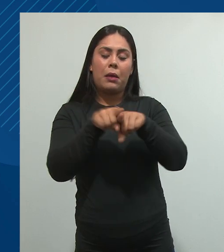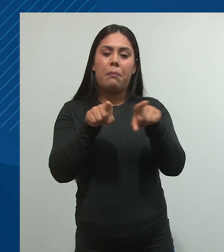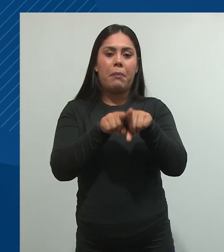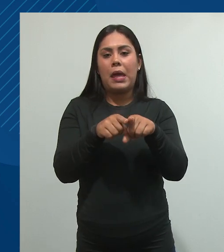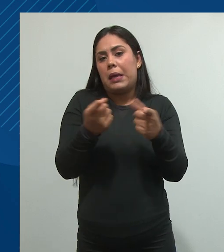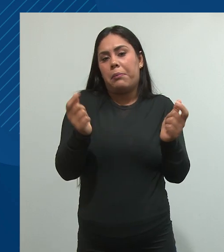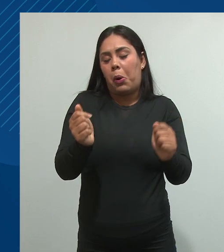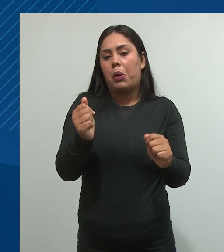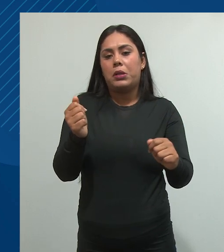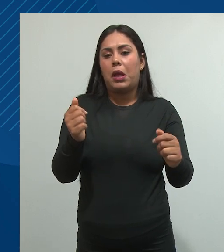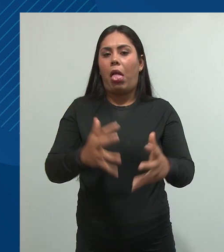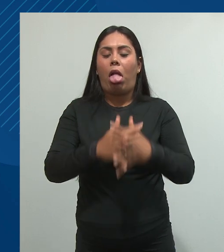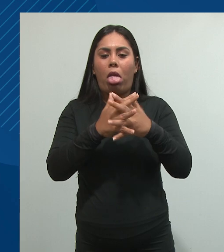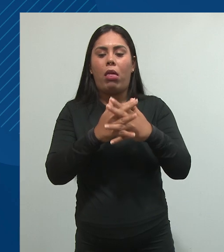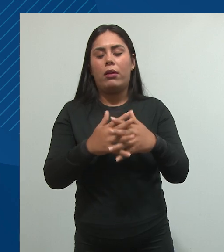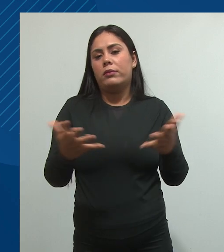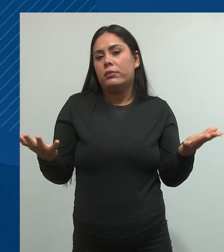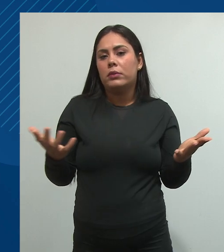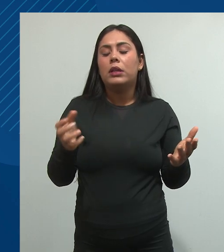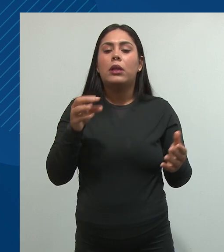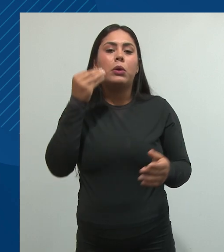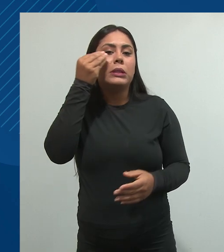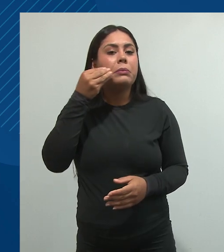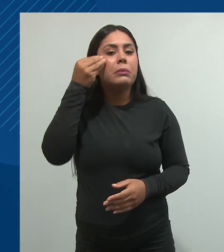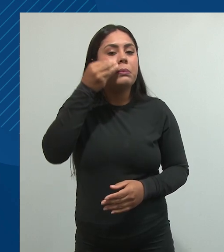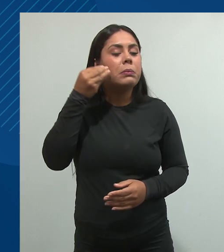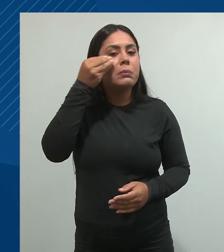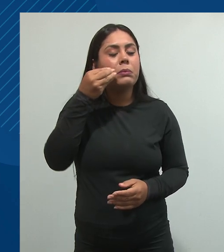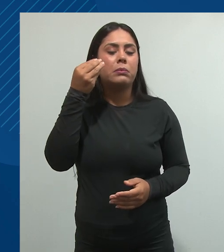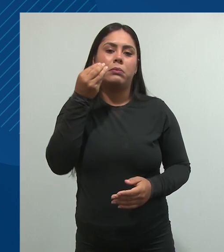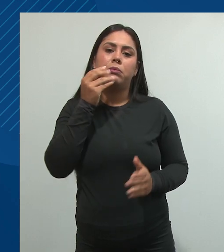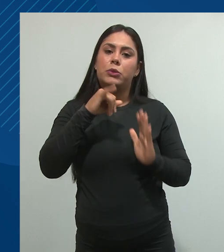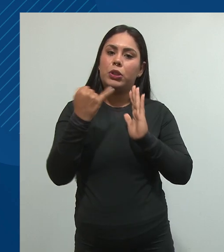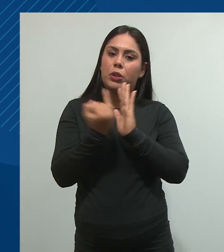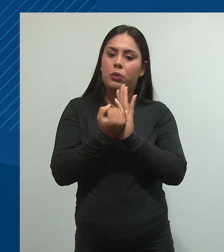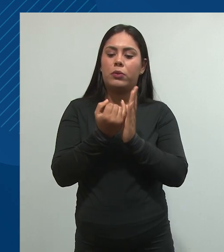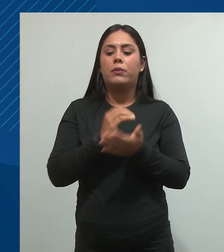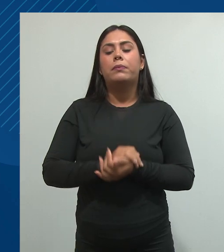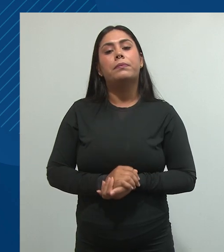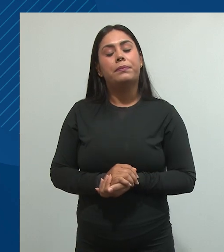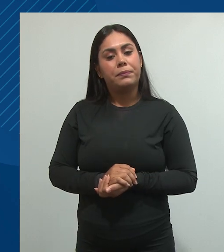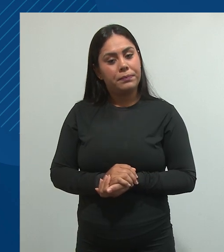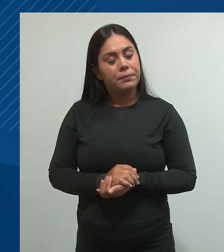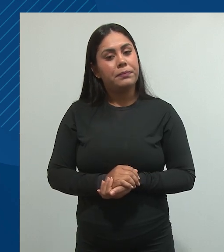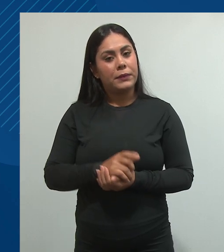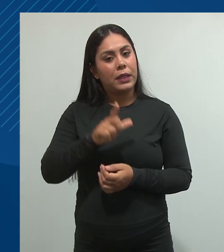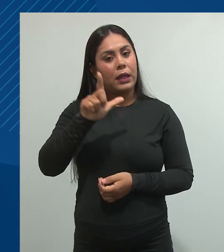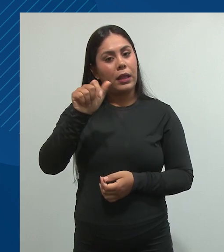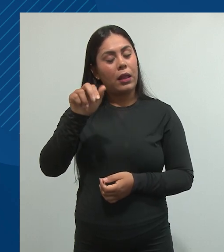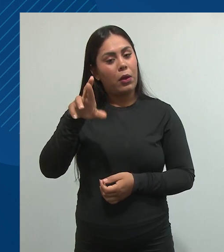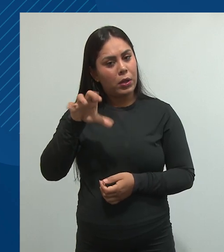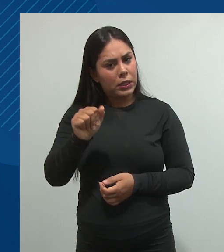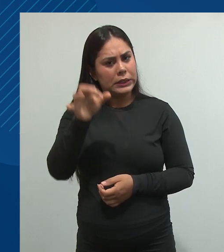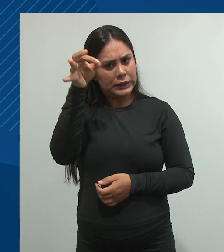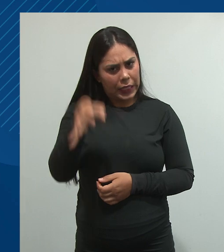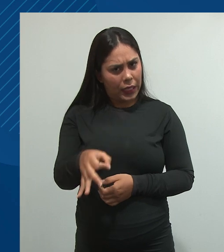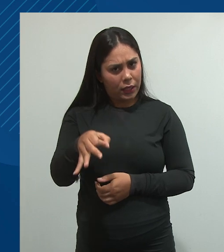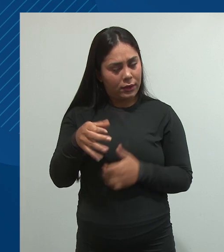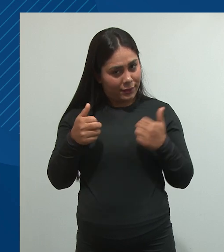invalida. Né? Então, são experimentos e formas. É isso mesmo, Laura?